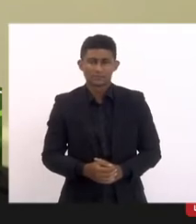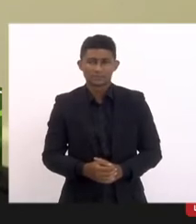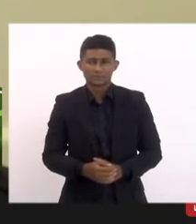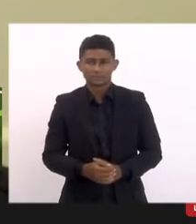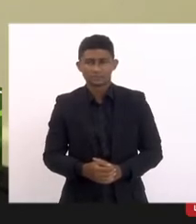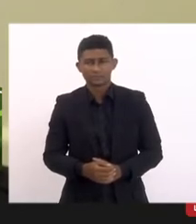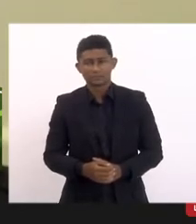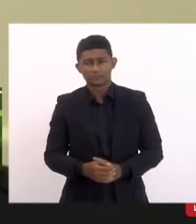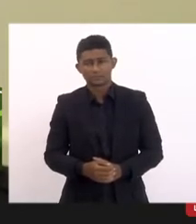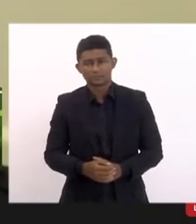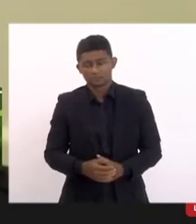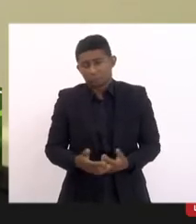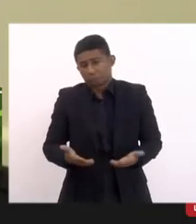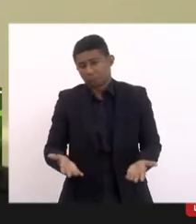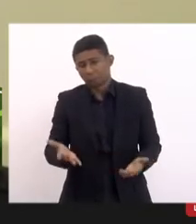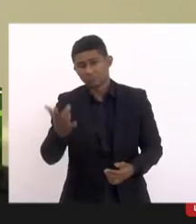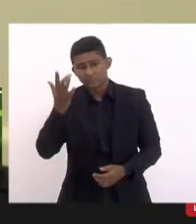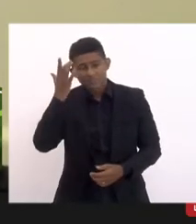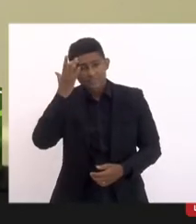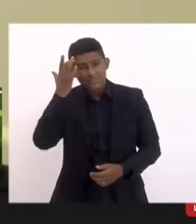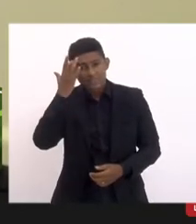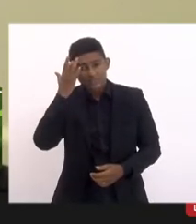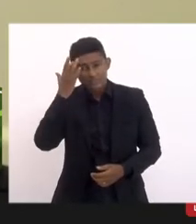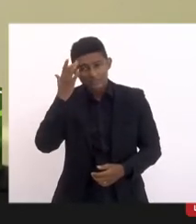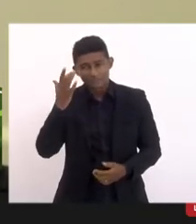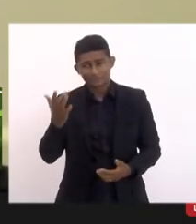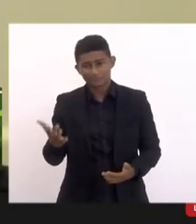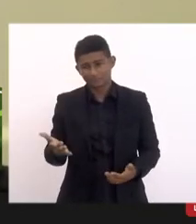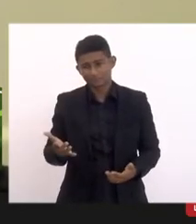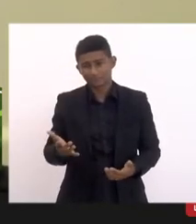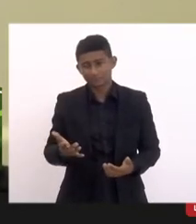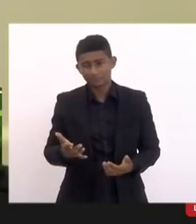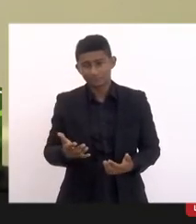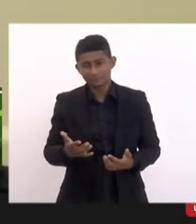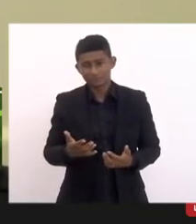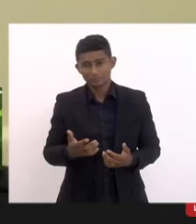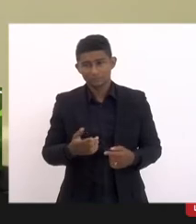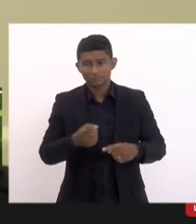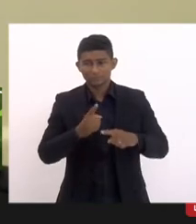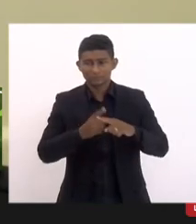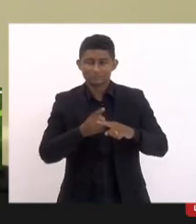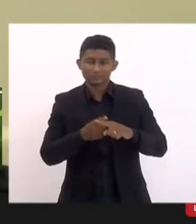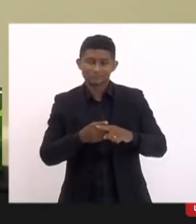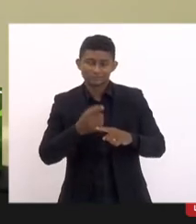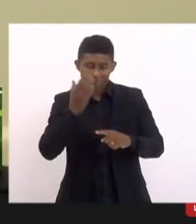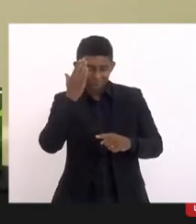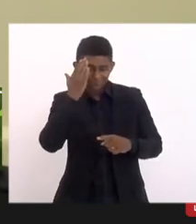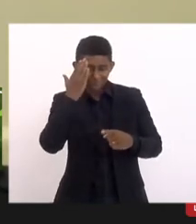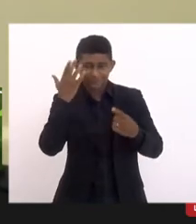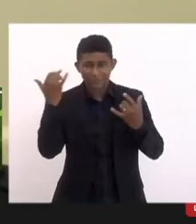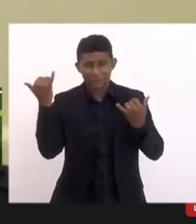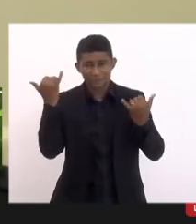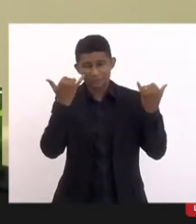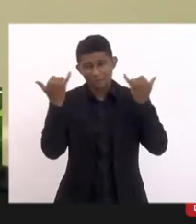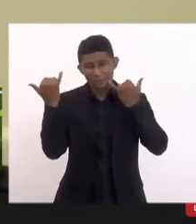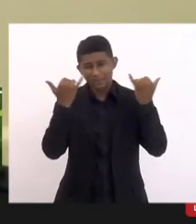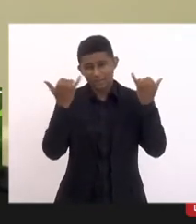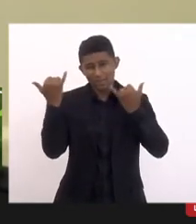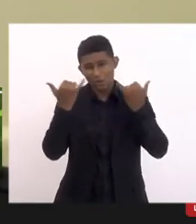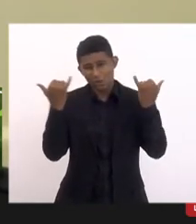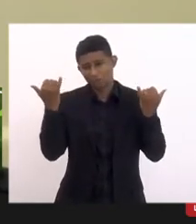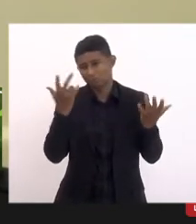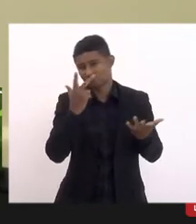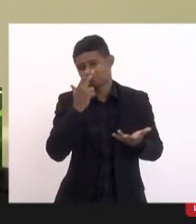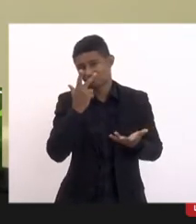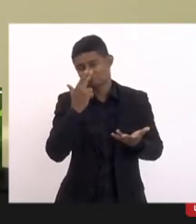acredita que isso seja pelo medo, por conta das inúmeras informações atravessadas, né?